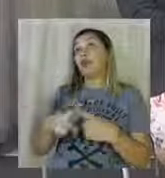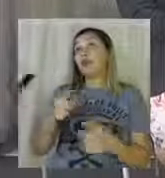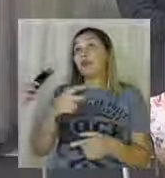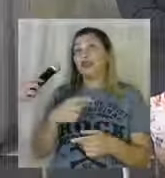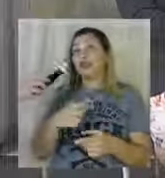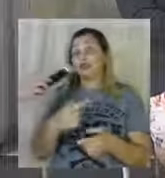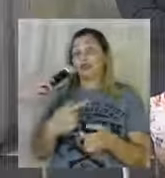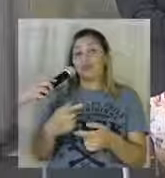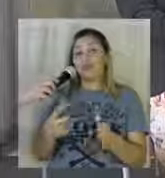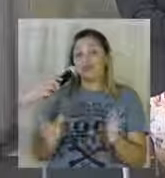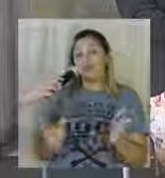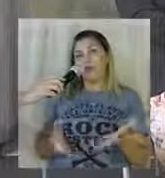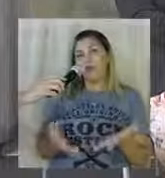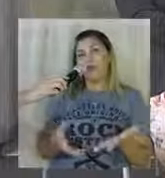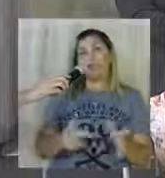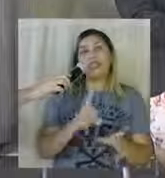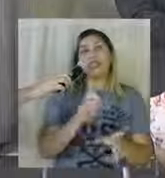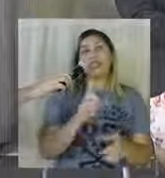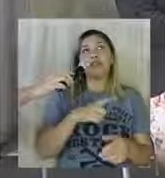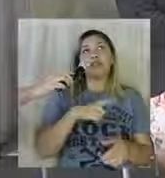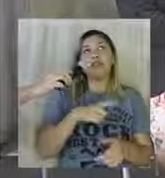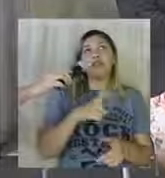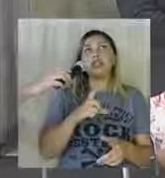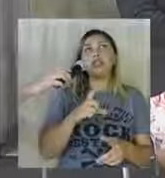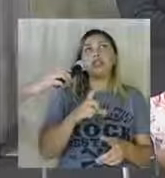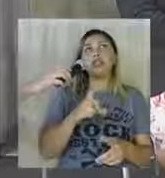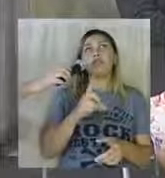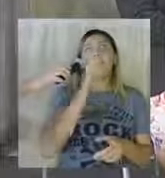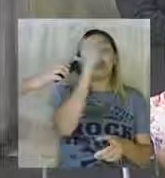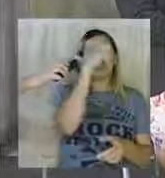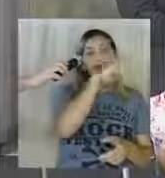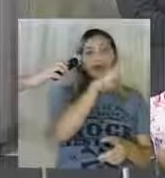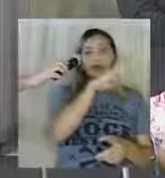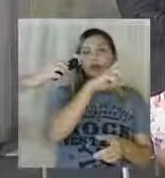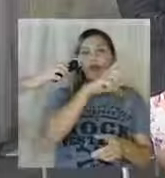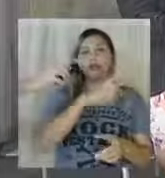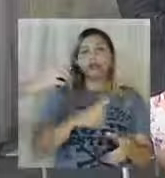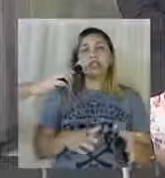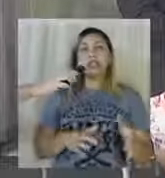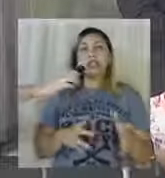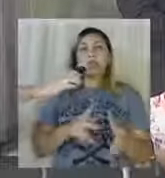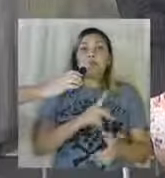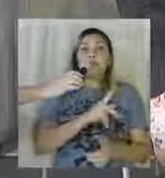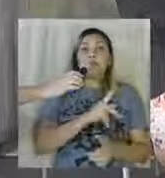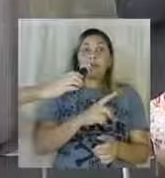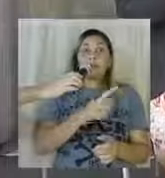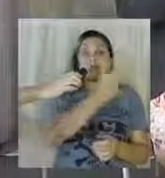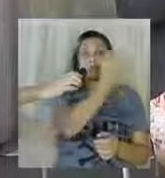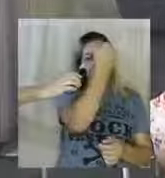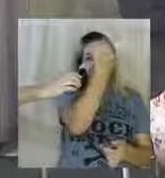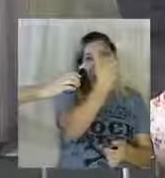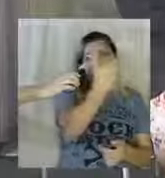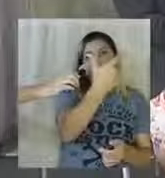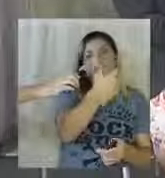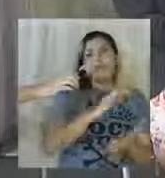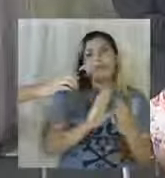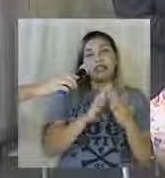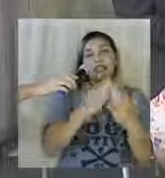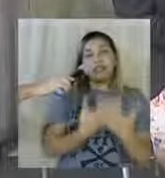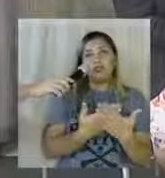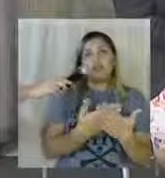Porque hoje tem uma dificuldade muito grande nas faculdades.